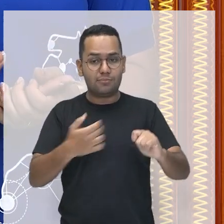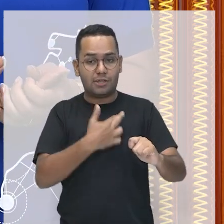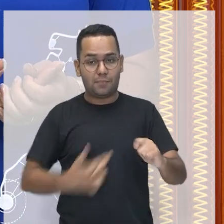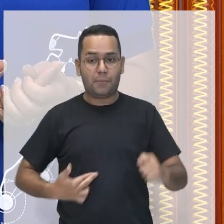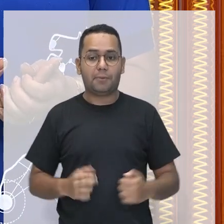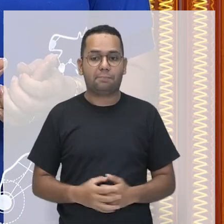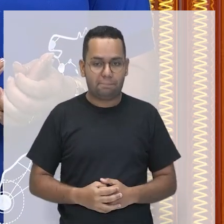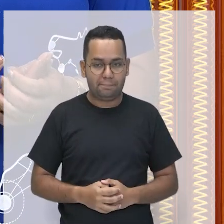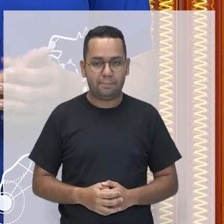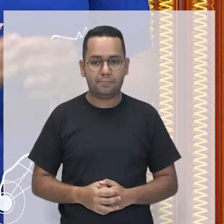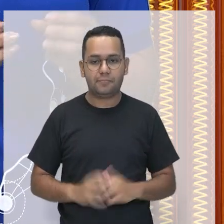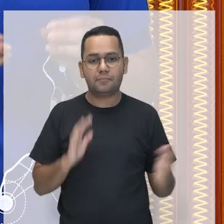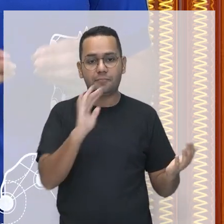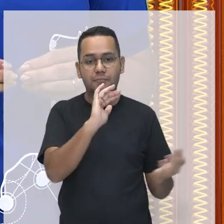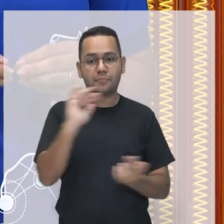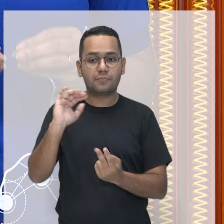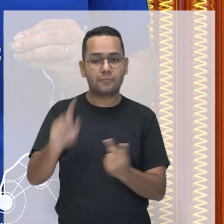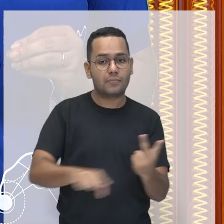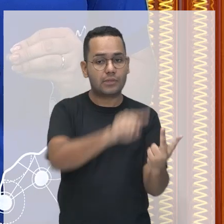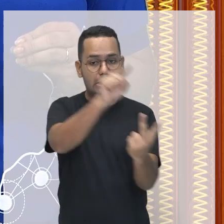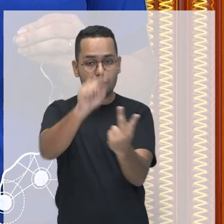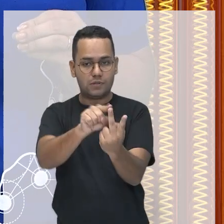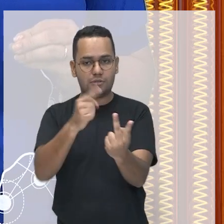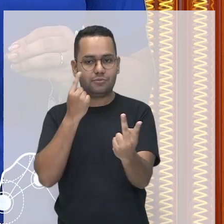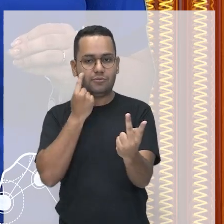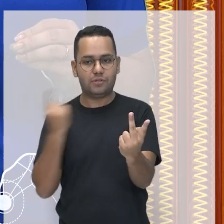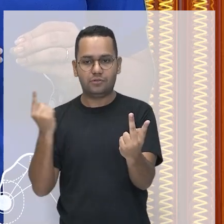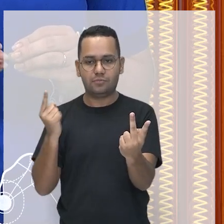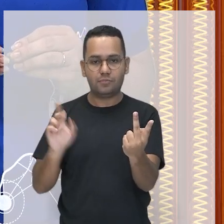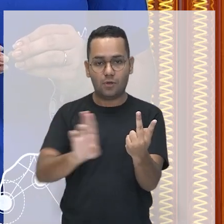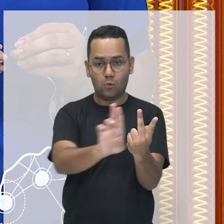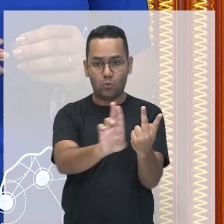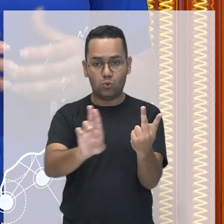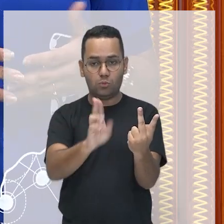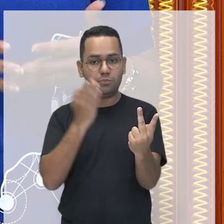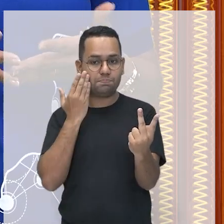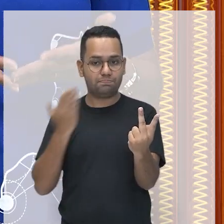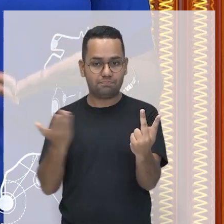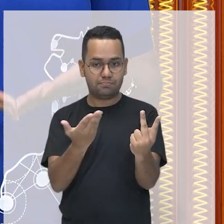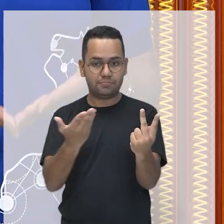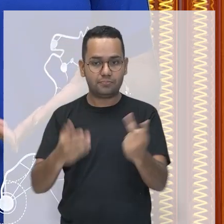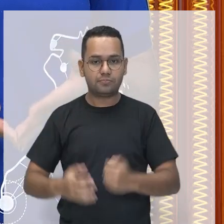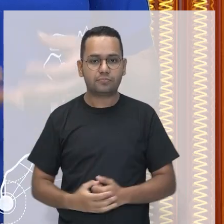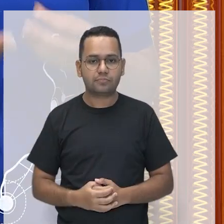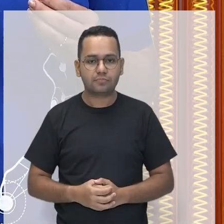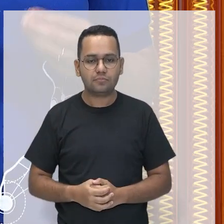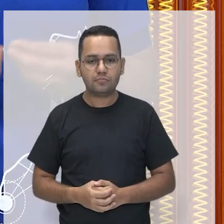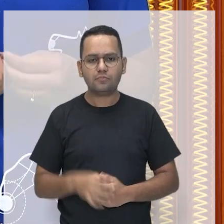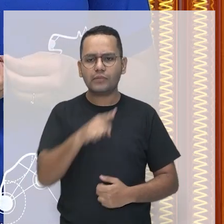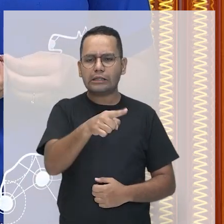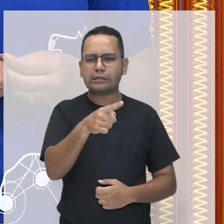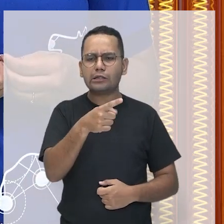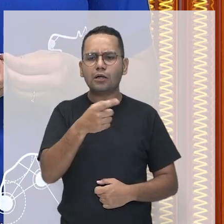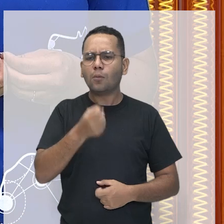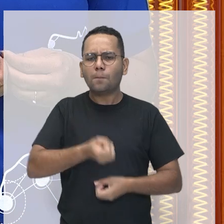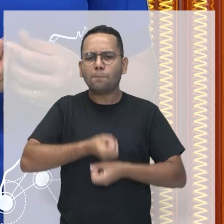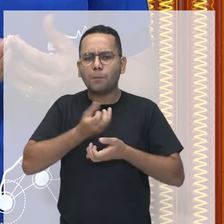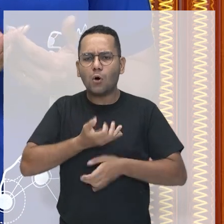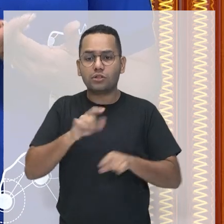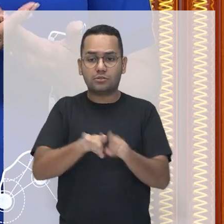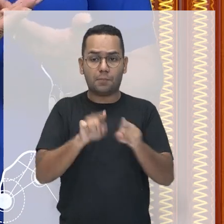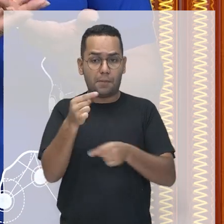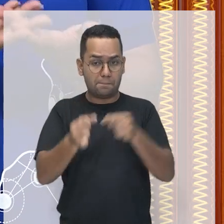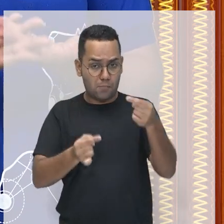Temos também a figura de Domingos José Gonçalves de Magalhães, que era poeta e político